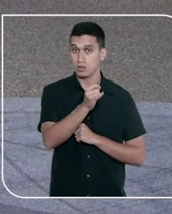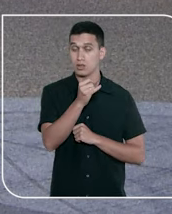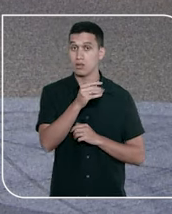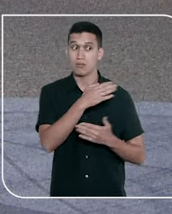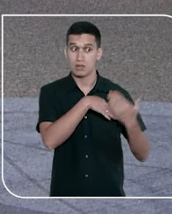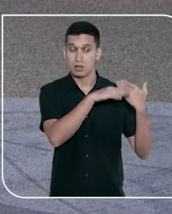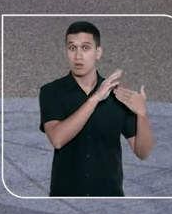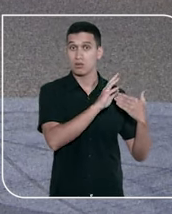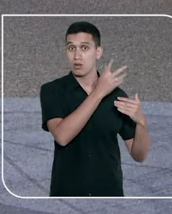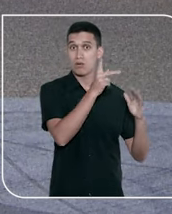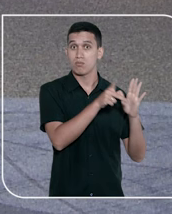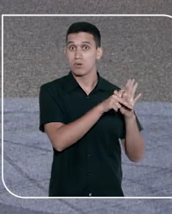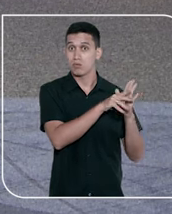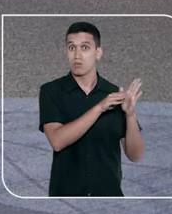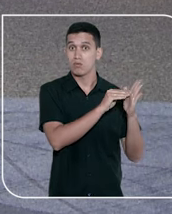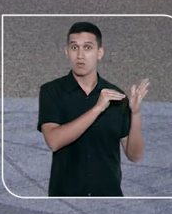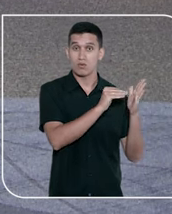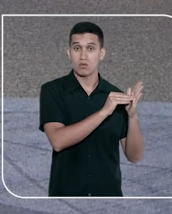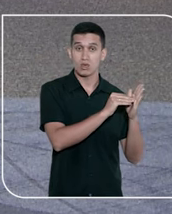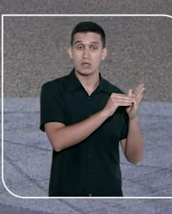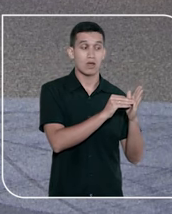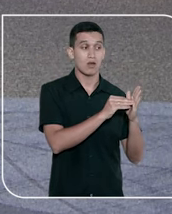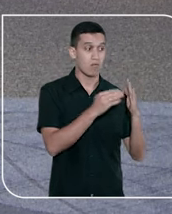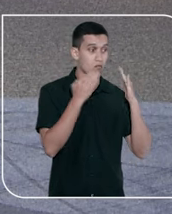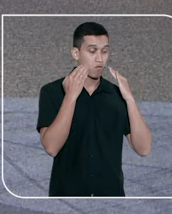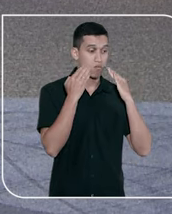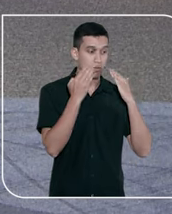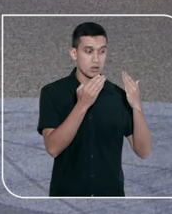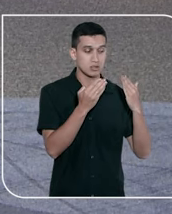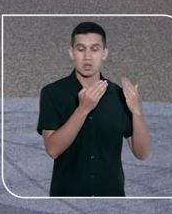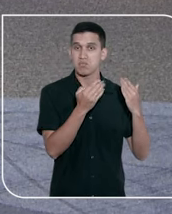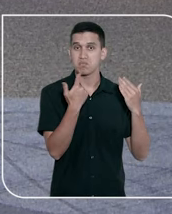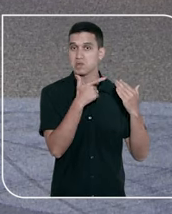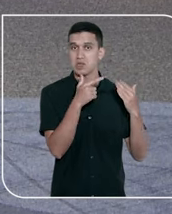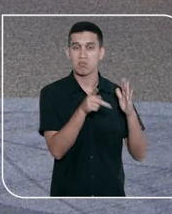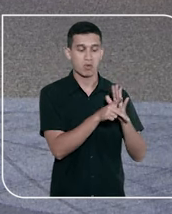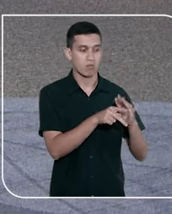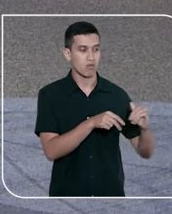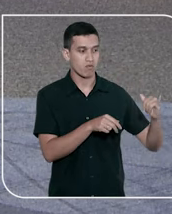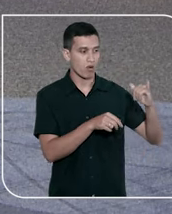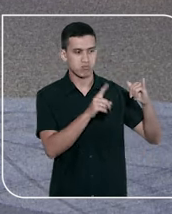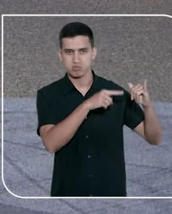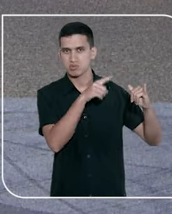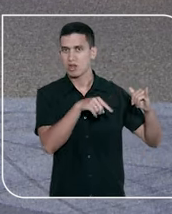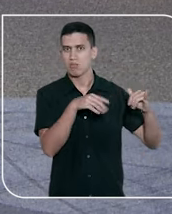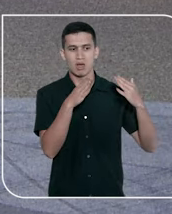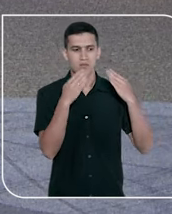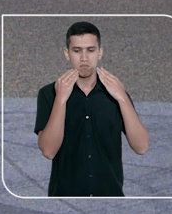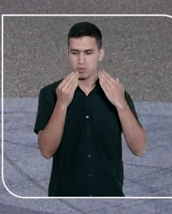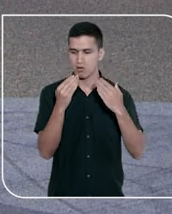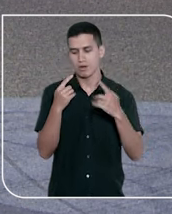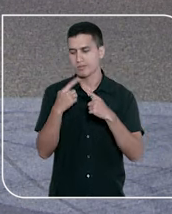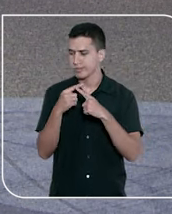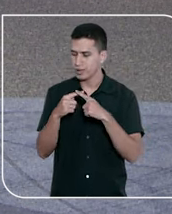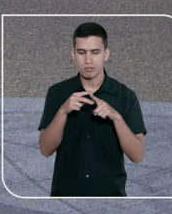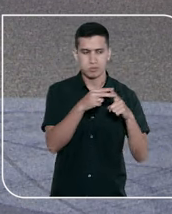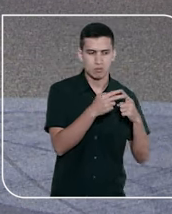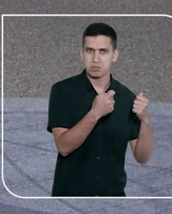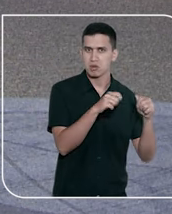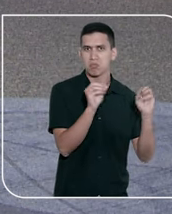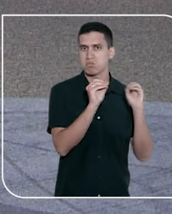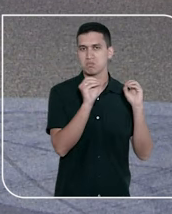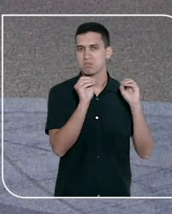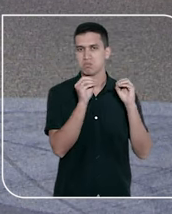sobre o cancelamento dos voos sem a comprovação pela empresa de razões técnicas ou de segurança, como bem pontuou aí o doutor